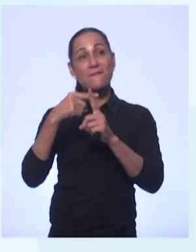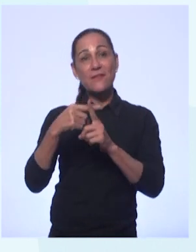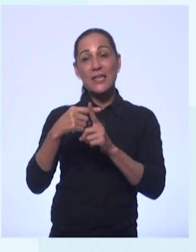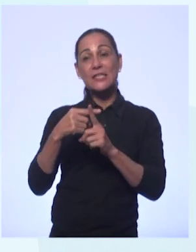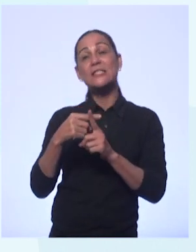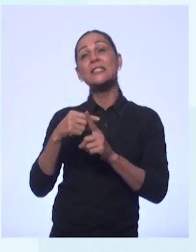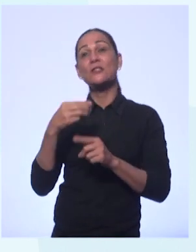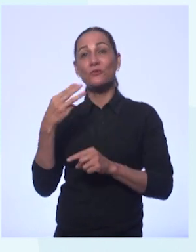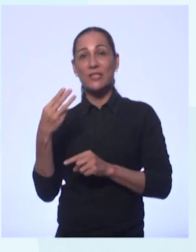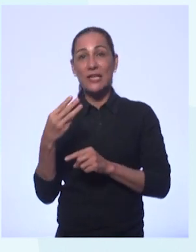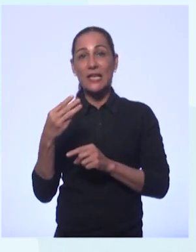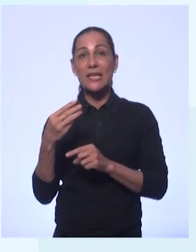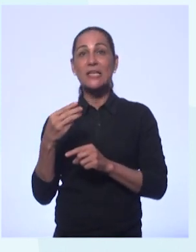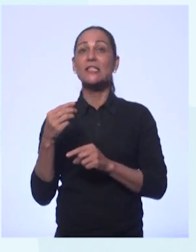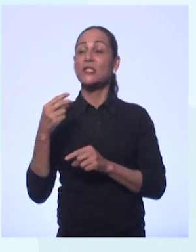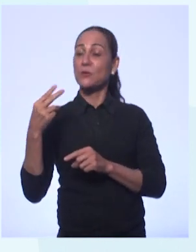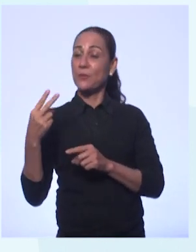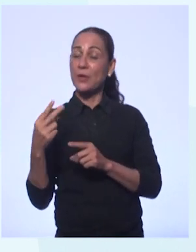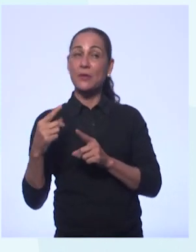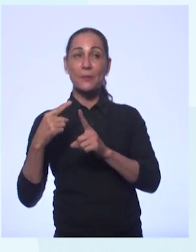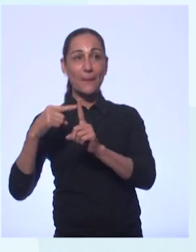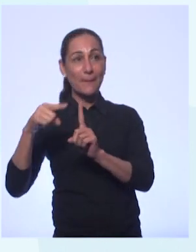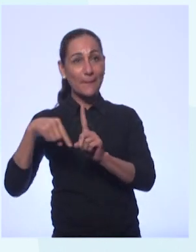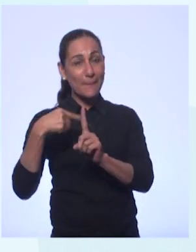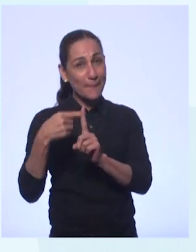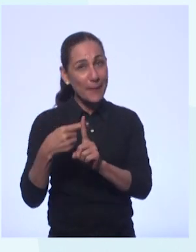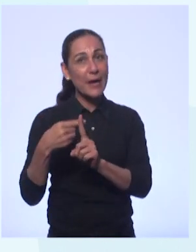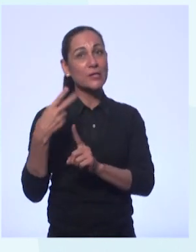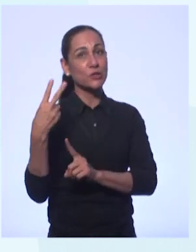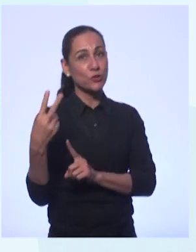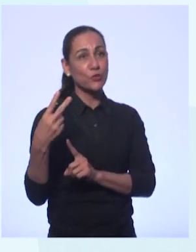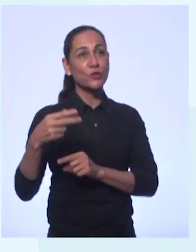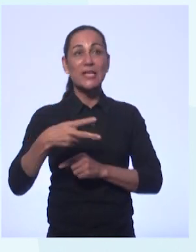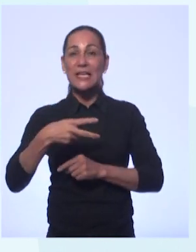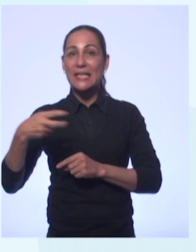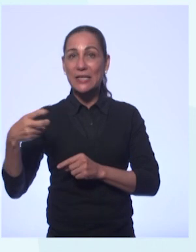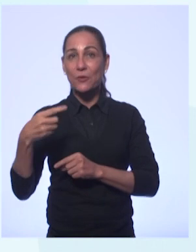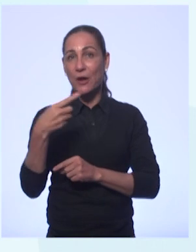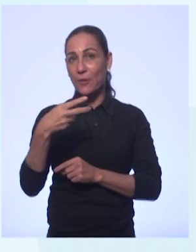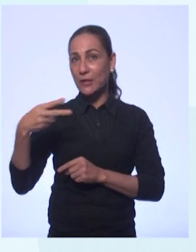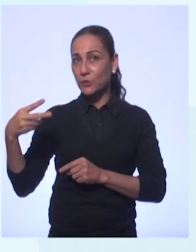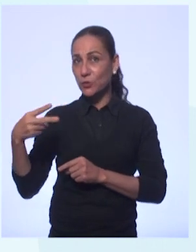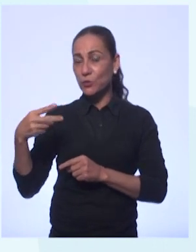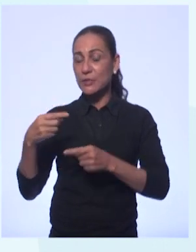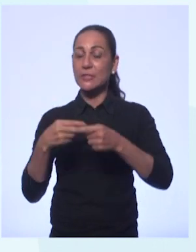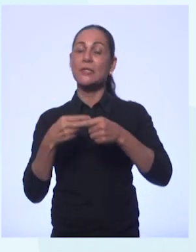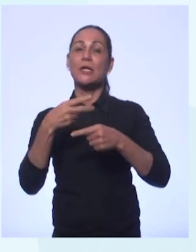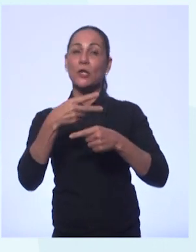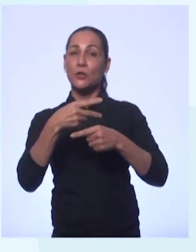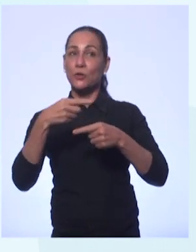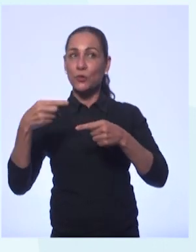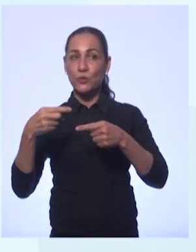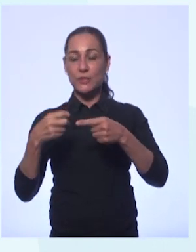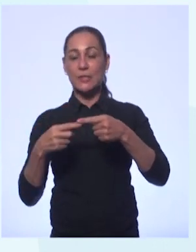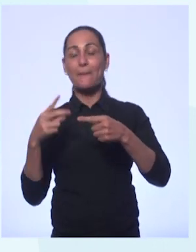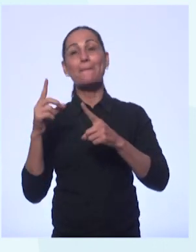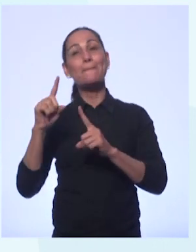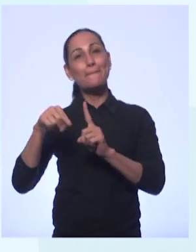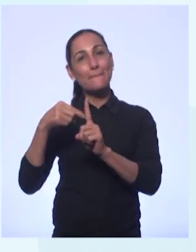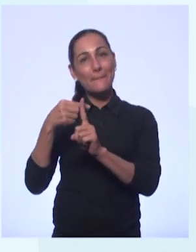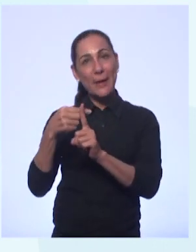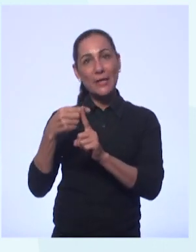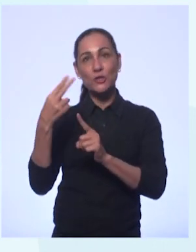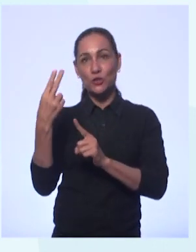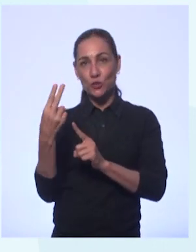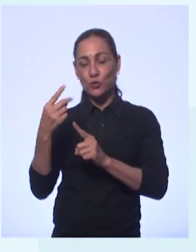2 pedaços que sobraram. E 4 vezes 3 dá 12. E 12 mais 2 dividido por